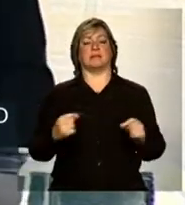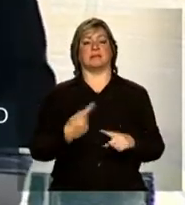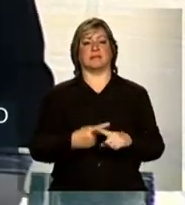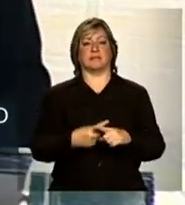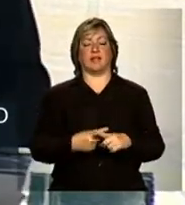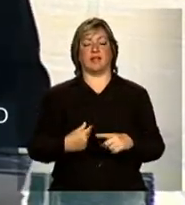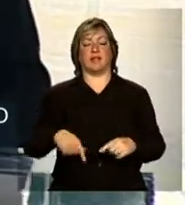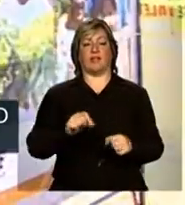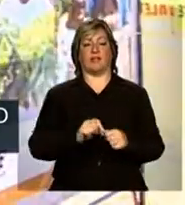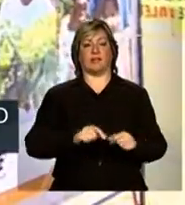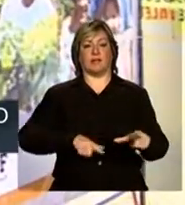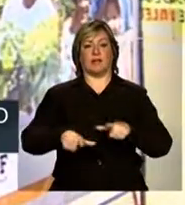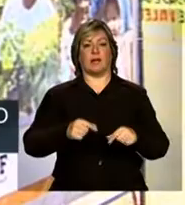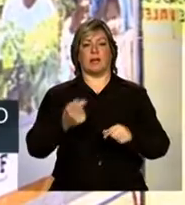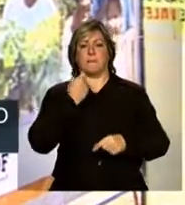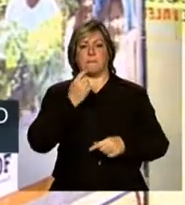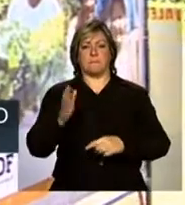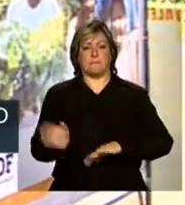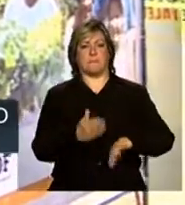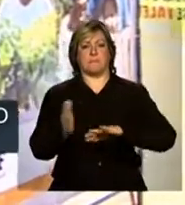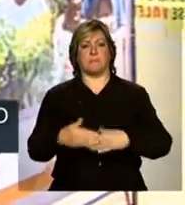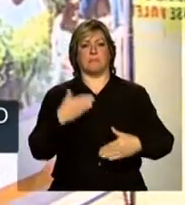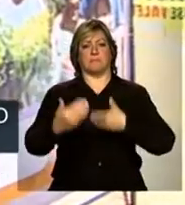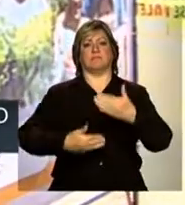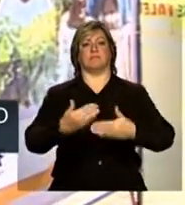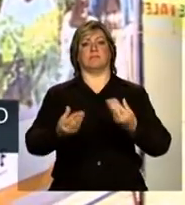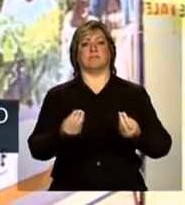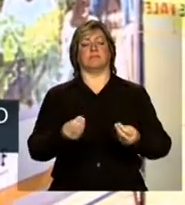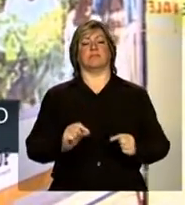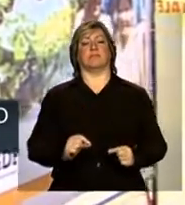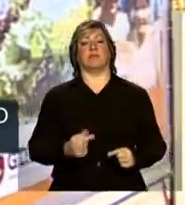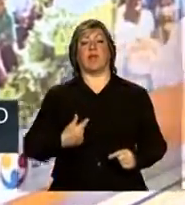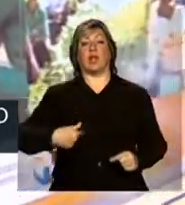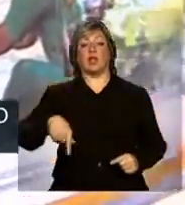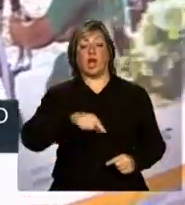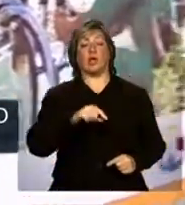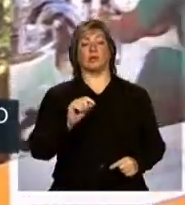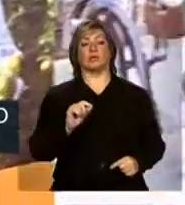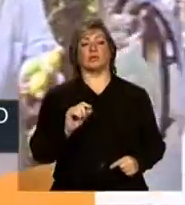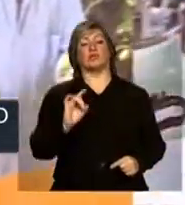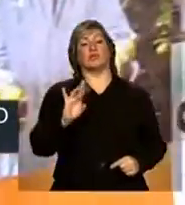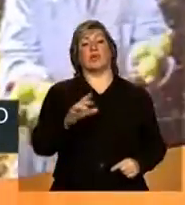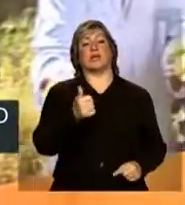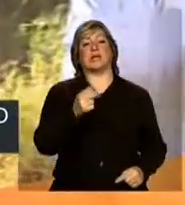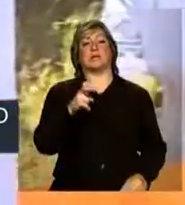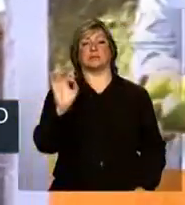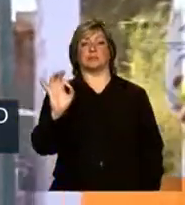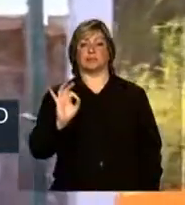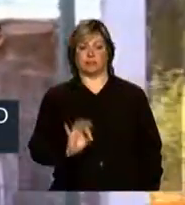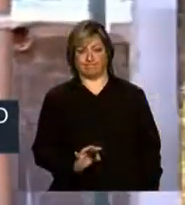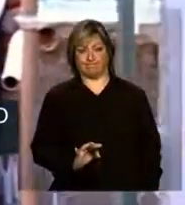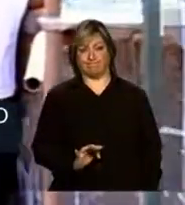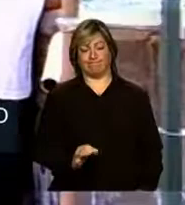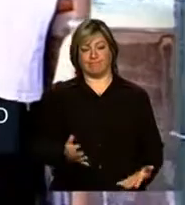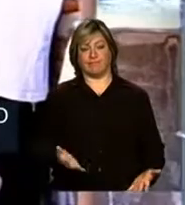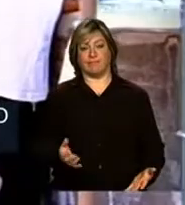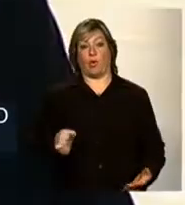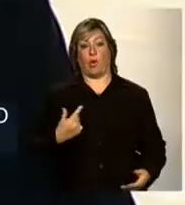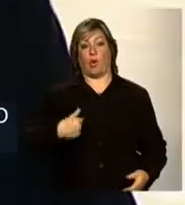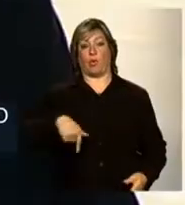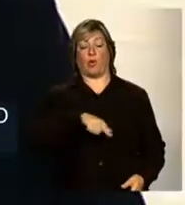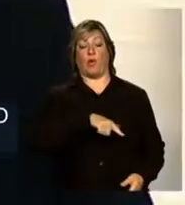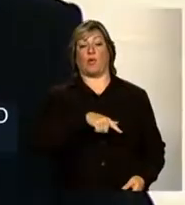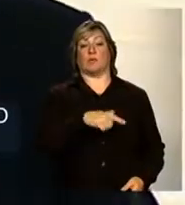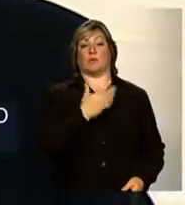a nossa produção infelizmente nós só produzimos 15% do que nós